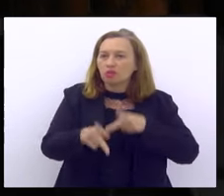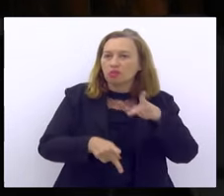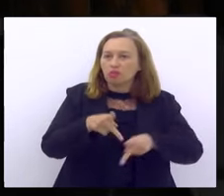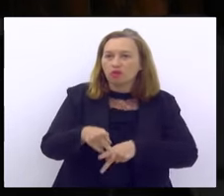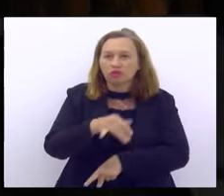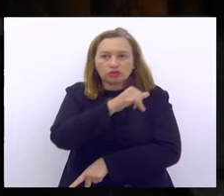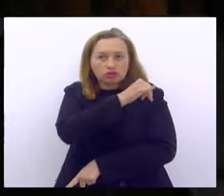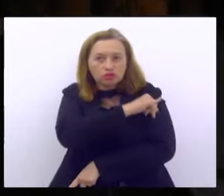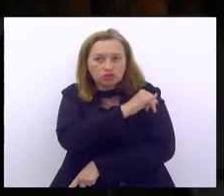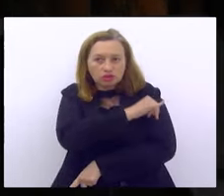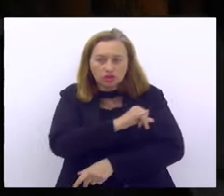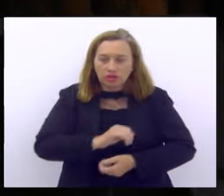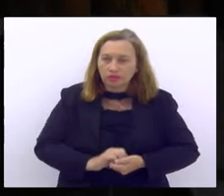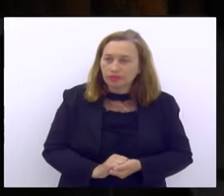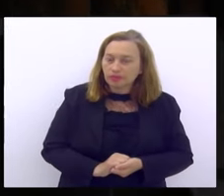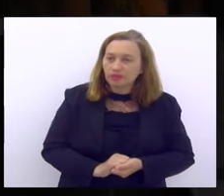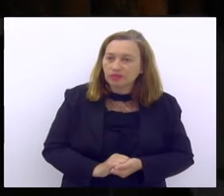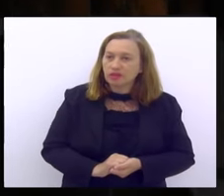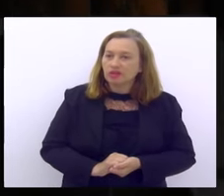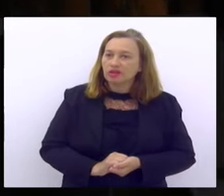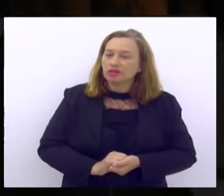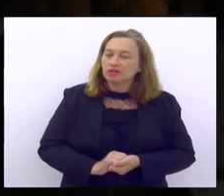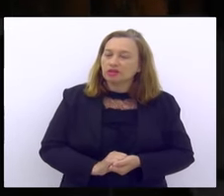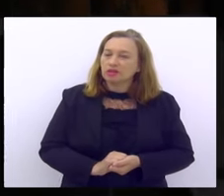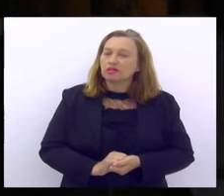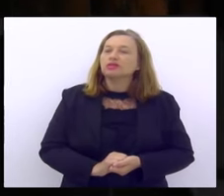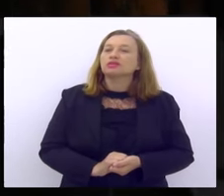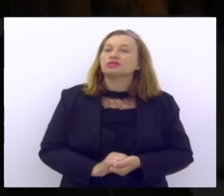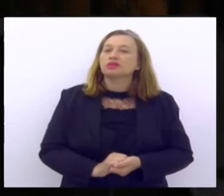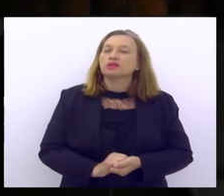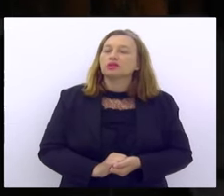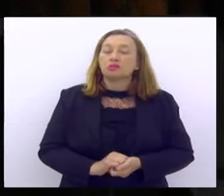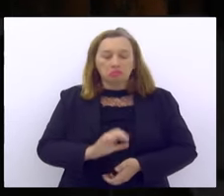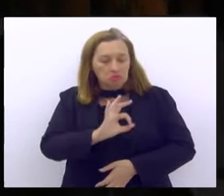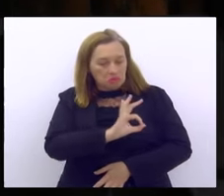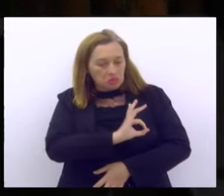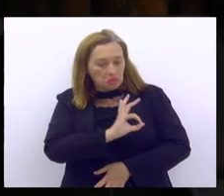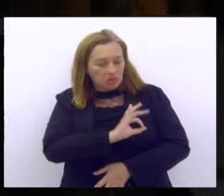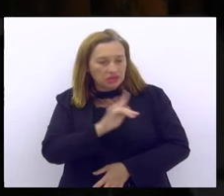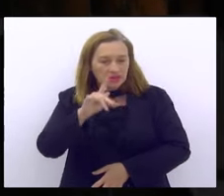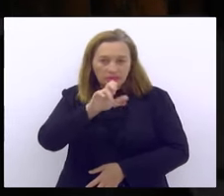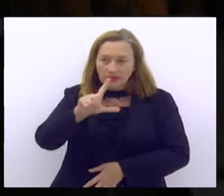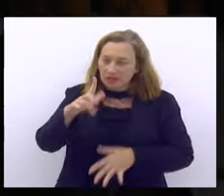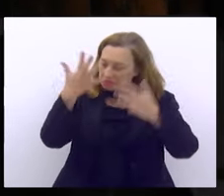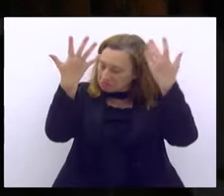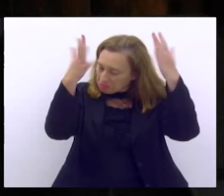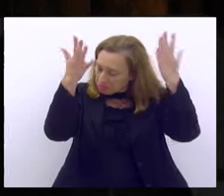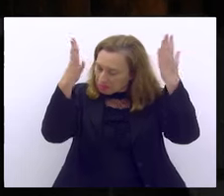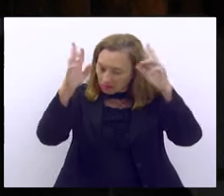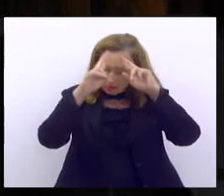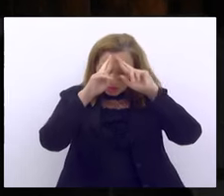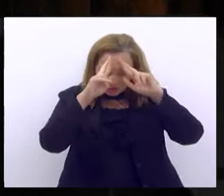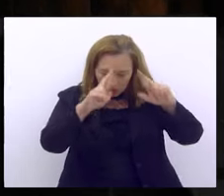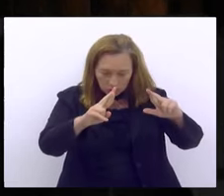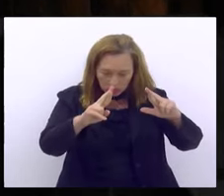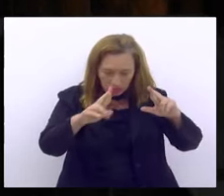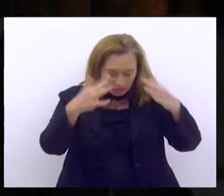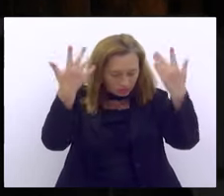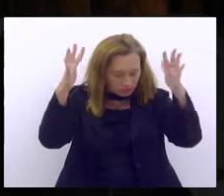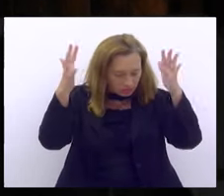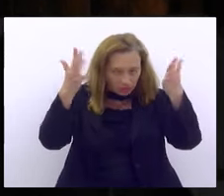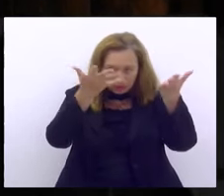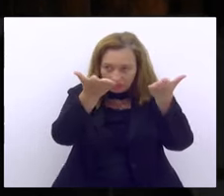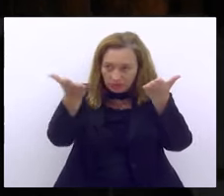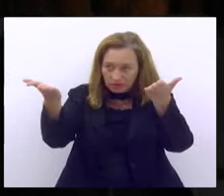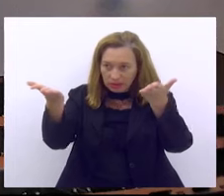e integrar a nossa brava e honrada Polícia Penal. Minha saudação, meu respeito e os meus aplausos aos